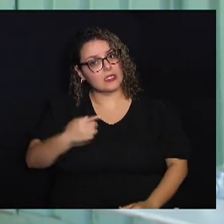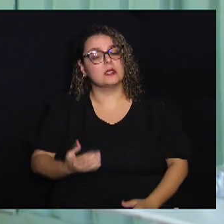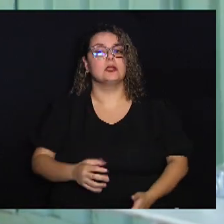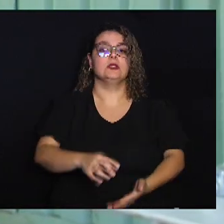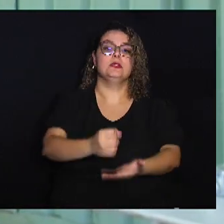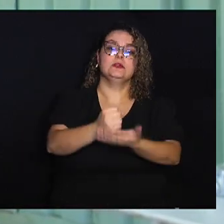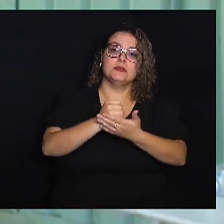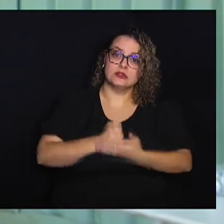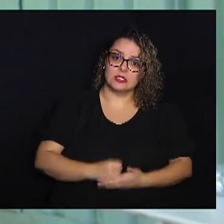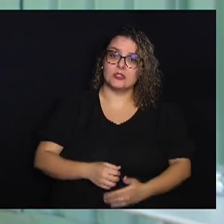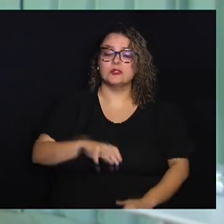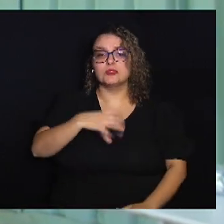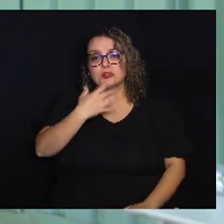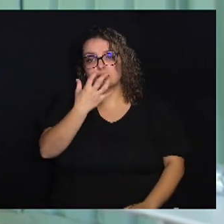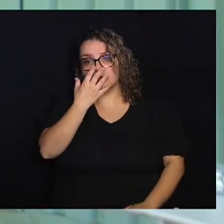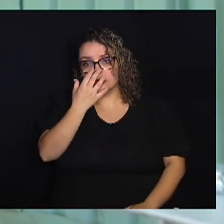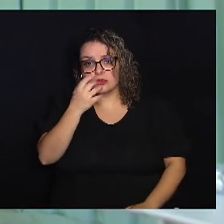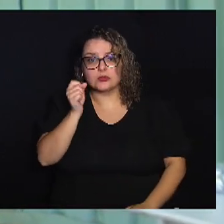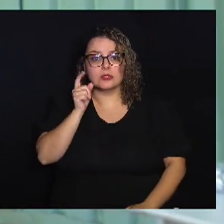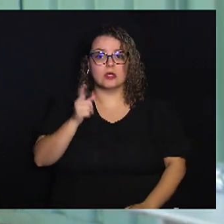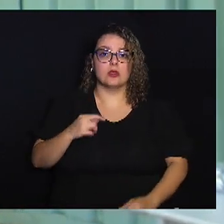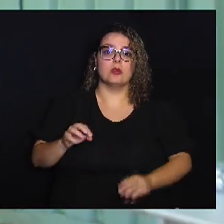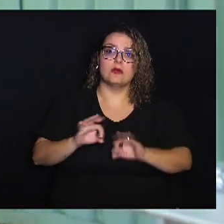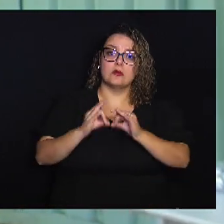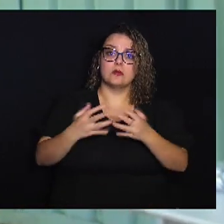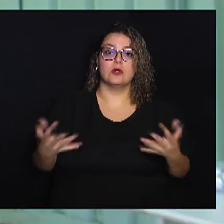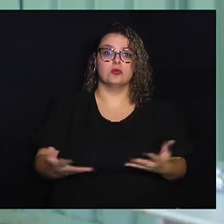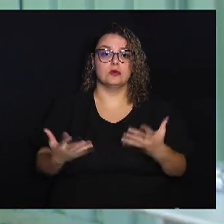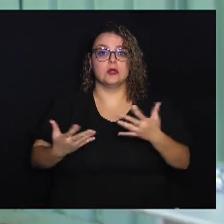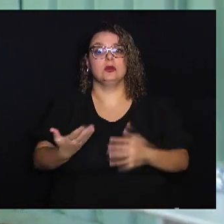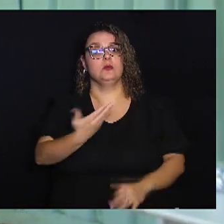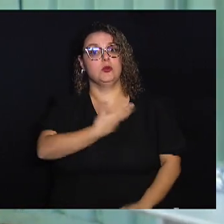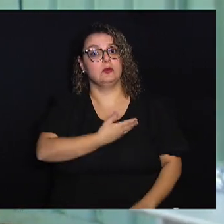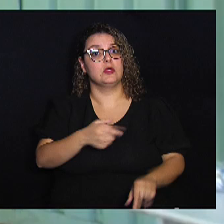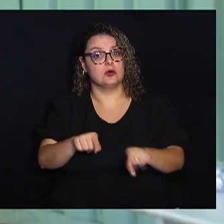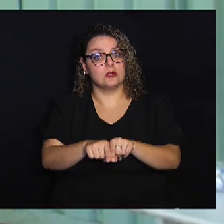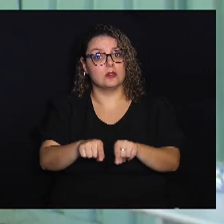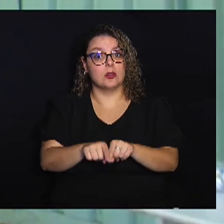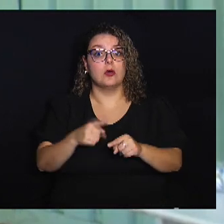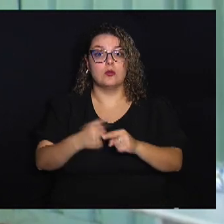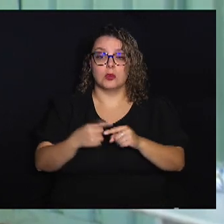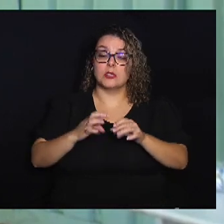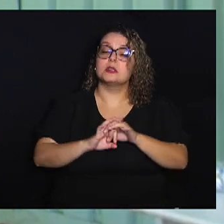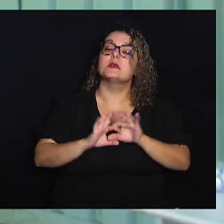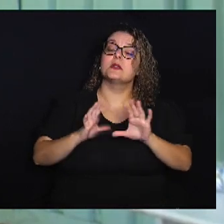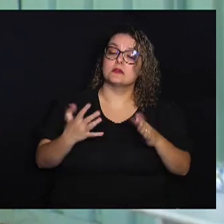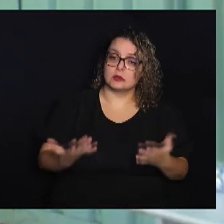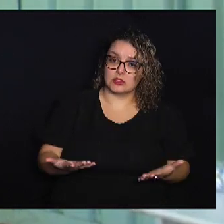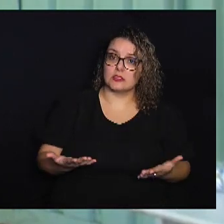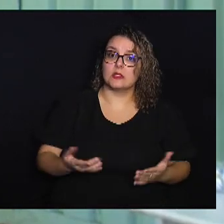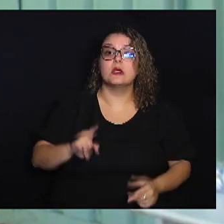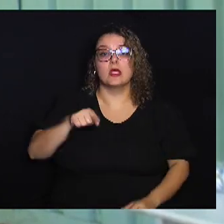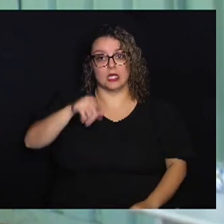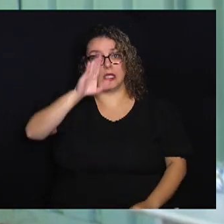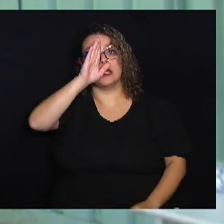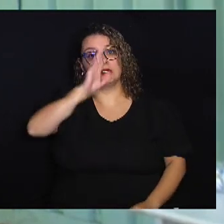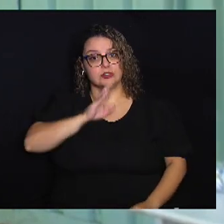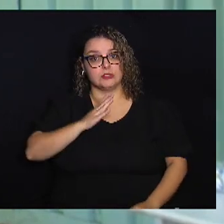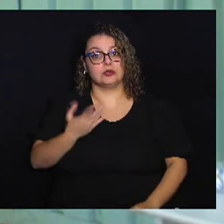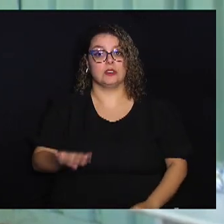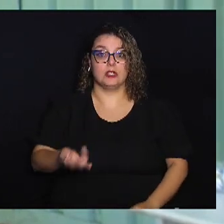seu petzinho, traz a família, faz aquele incentivo para o amigo também, porque está disponível, é de graça.